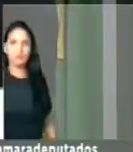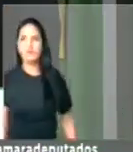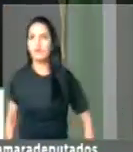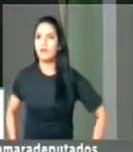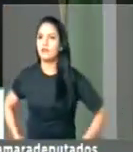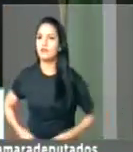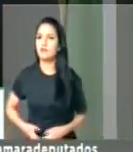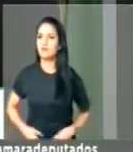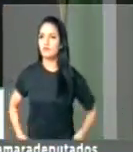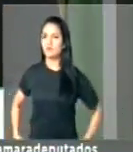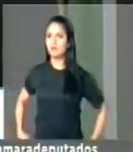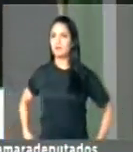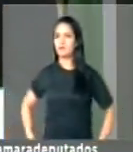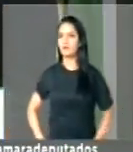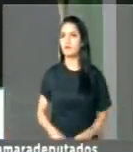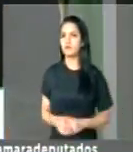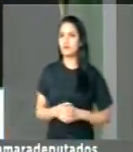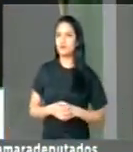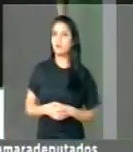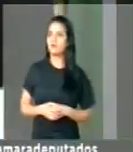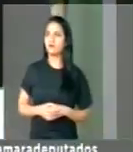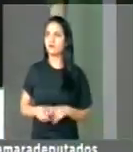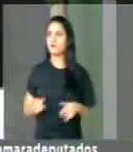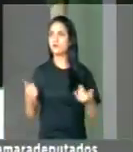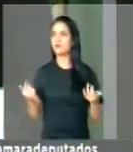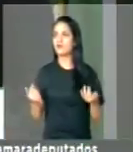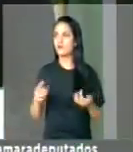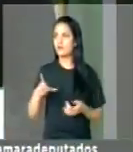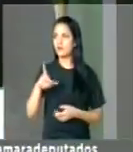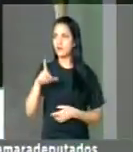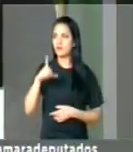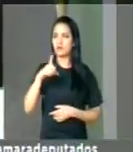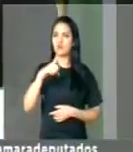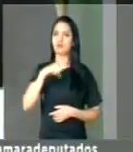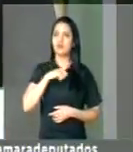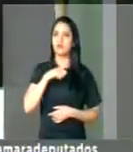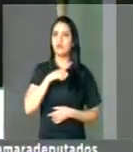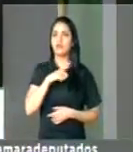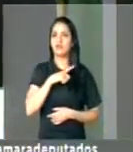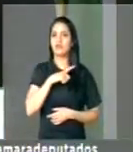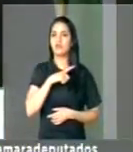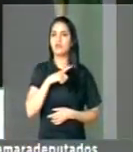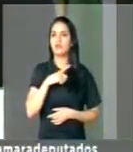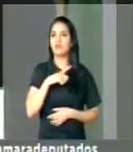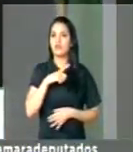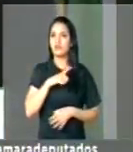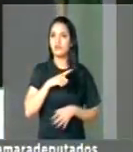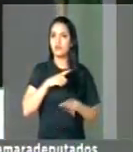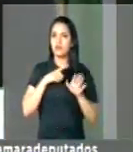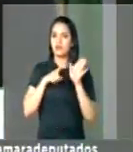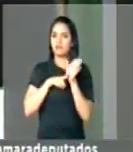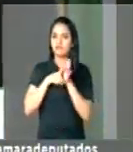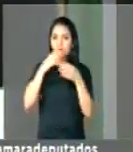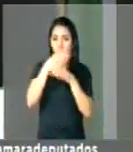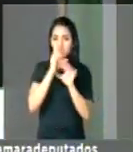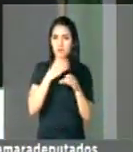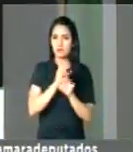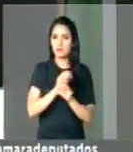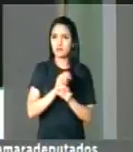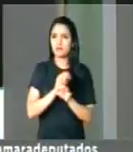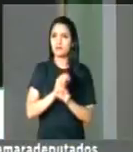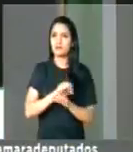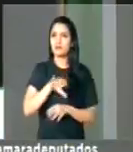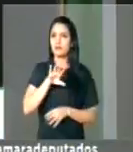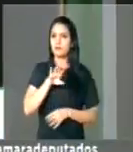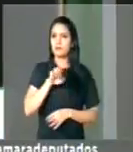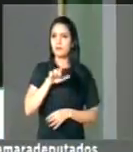Souza Aguiar, onde ele foi submetido ali a um eletrocardiograma que apresentou alterações. E por isso ele